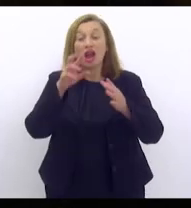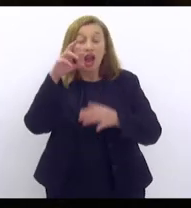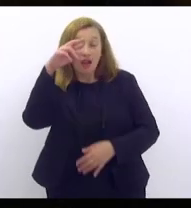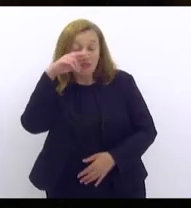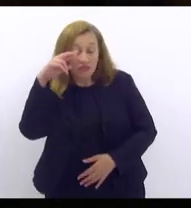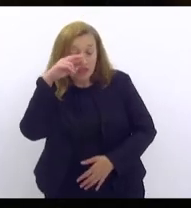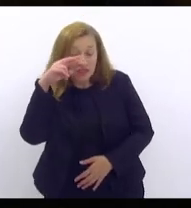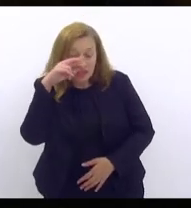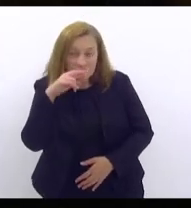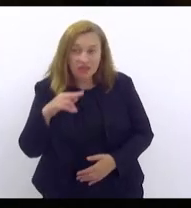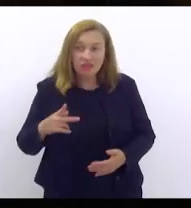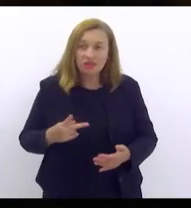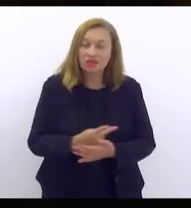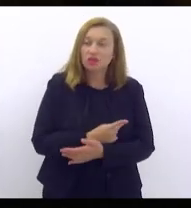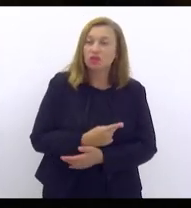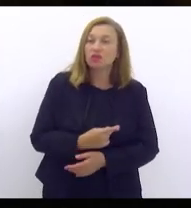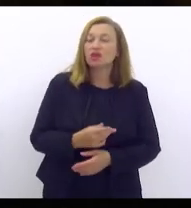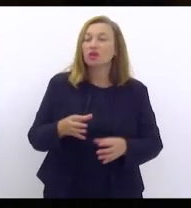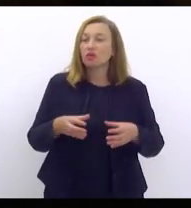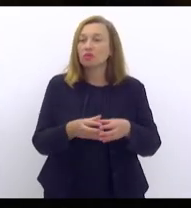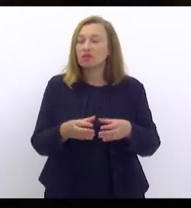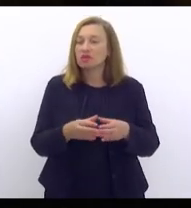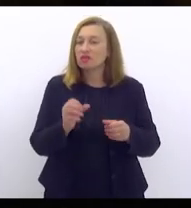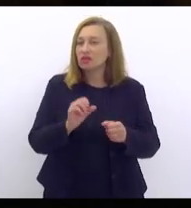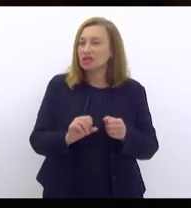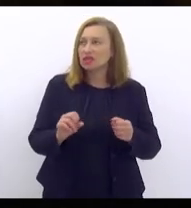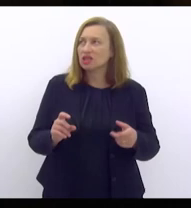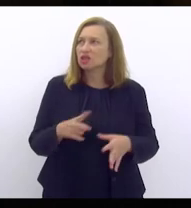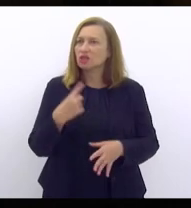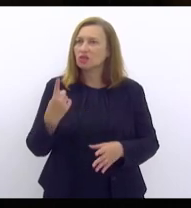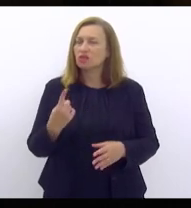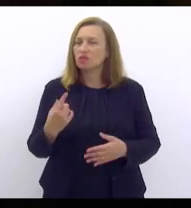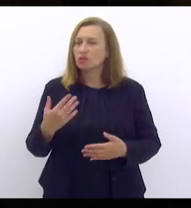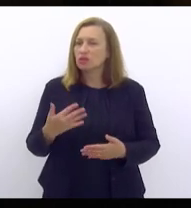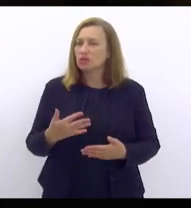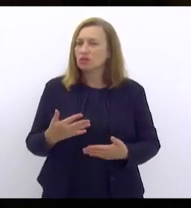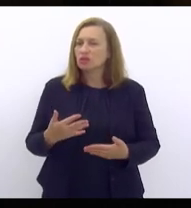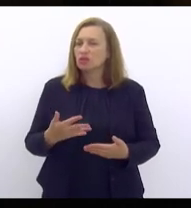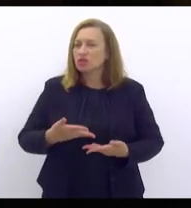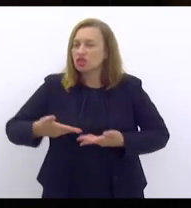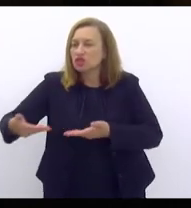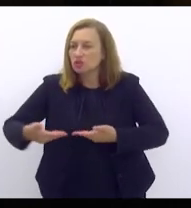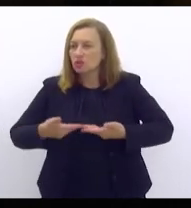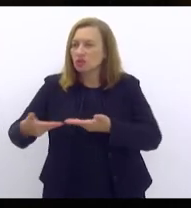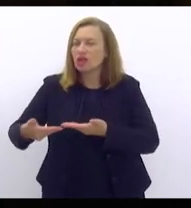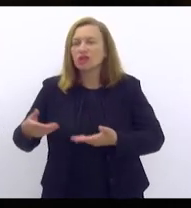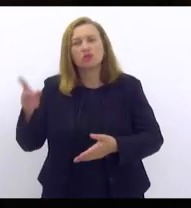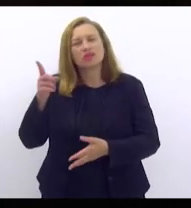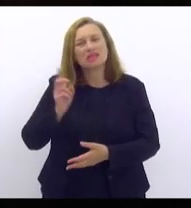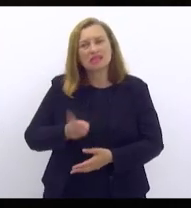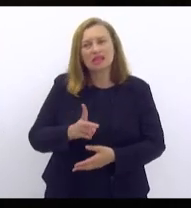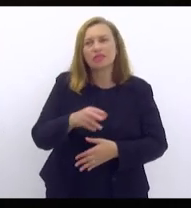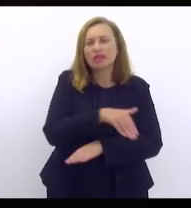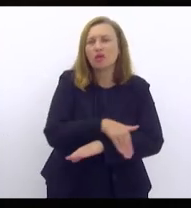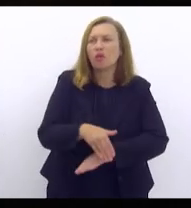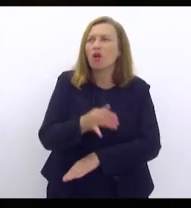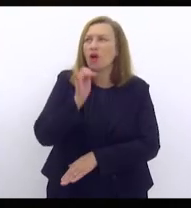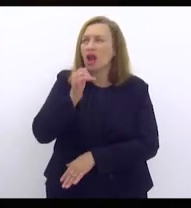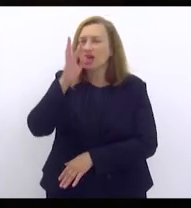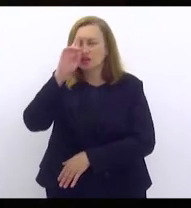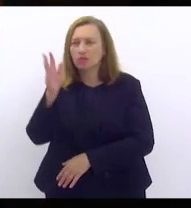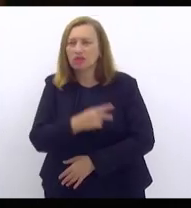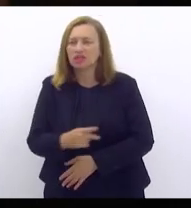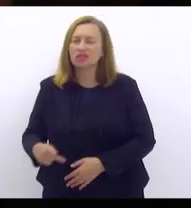fiscalizações e o que essa comissão vem fazendo, acaba que nós somos abordados toda hora nas ruas. E um dos relatos, presidente,